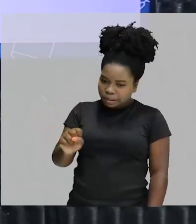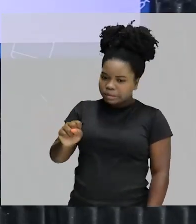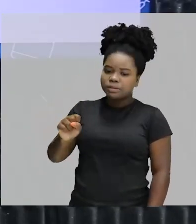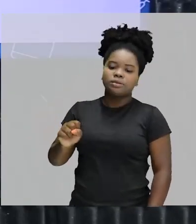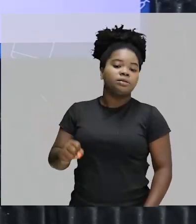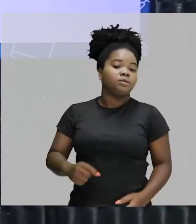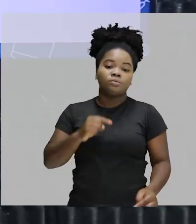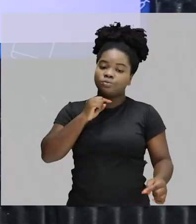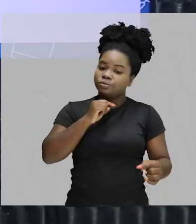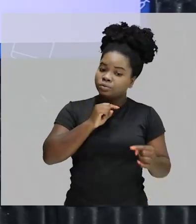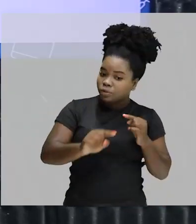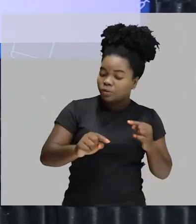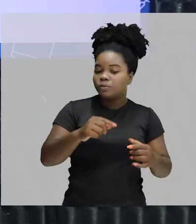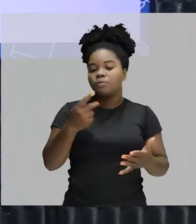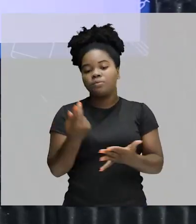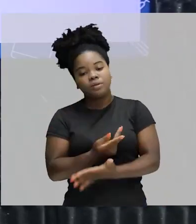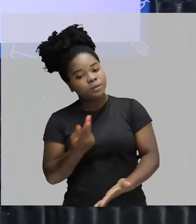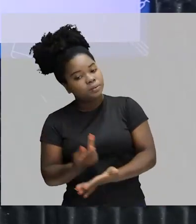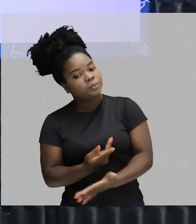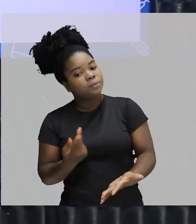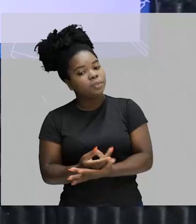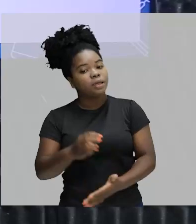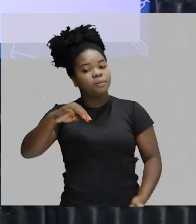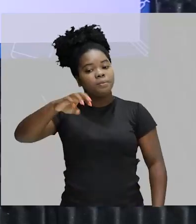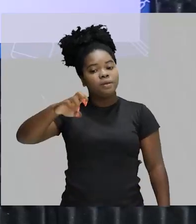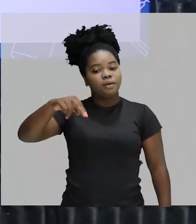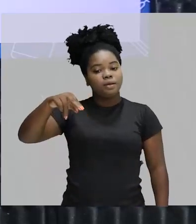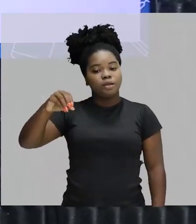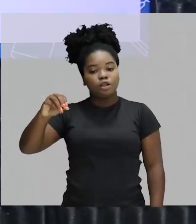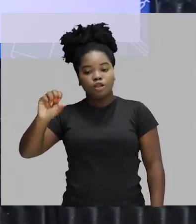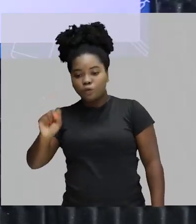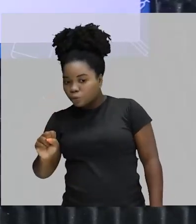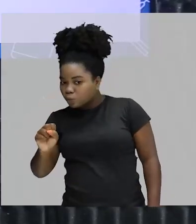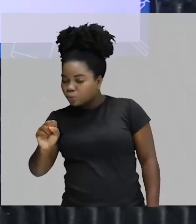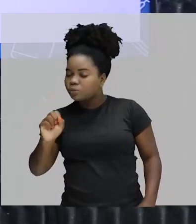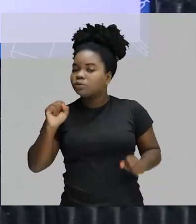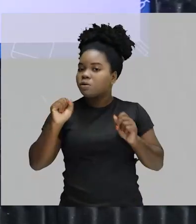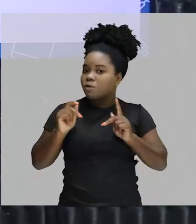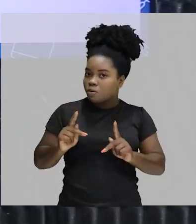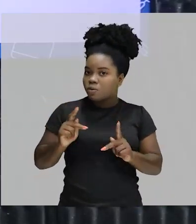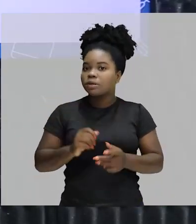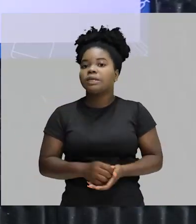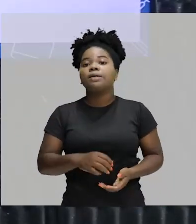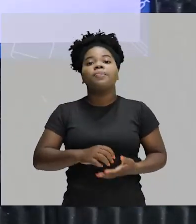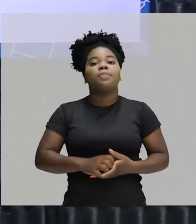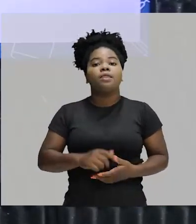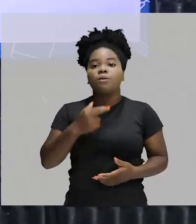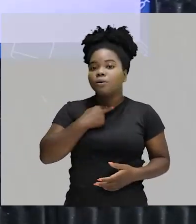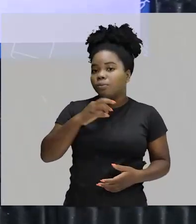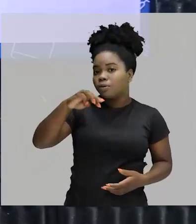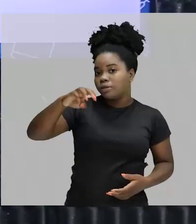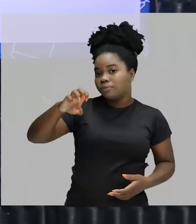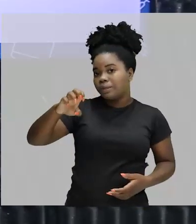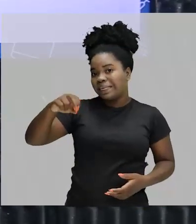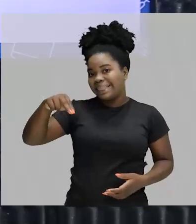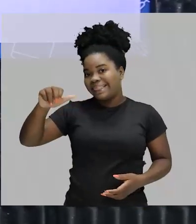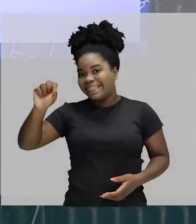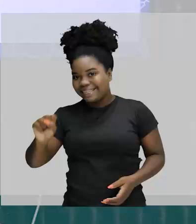fica mesmo invariável, fica apenas menos. Então, excluam essa palavra menos, que ela não